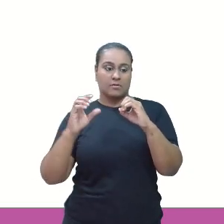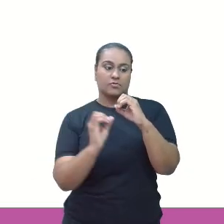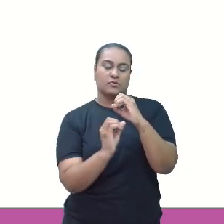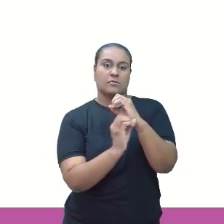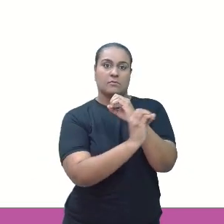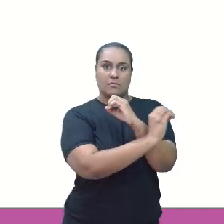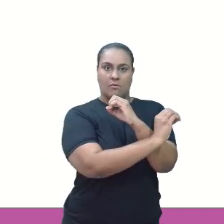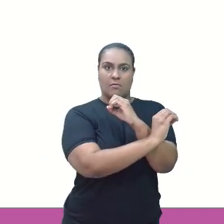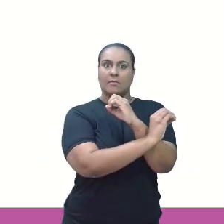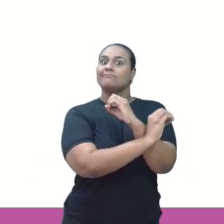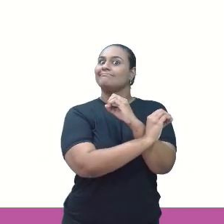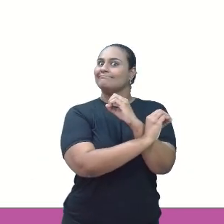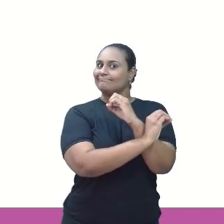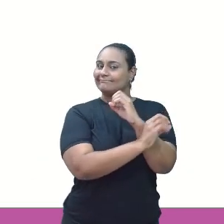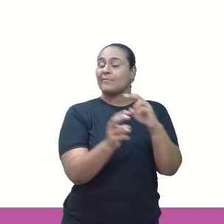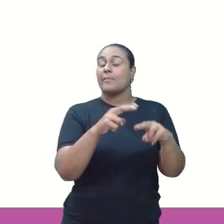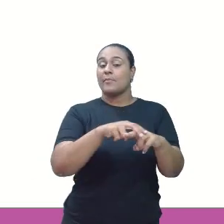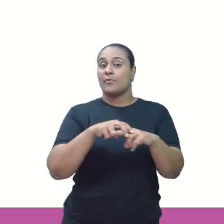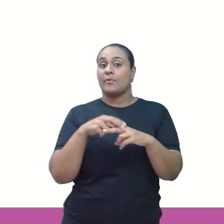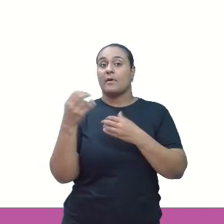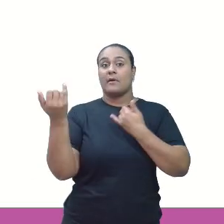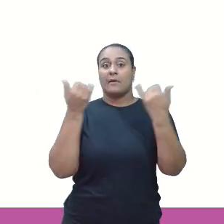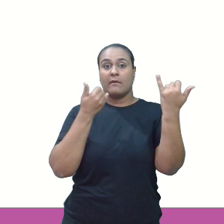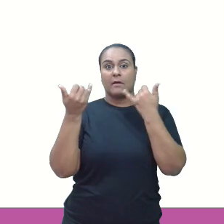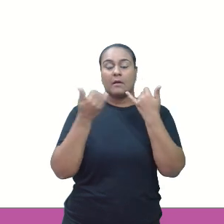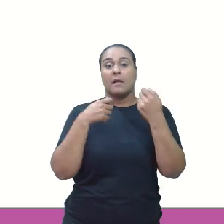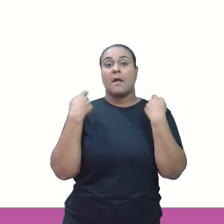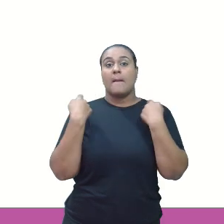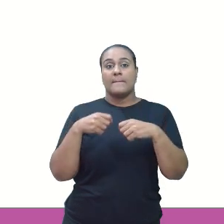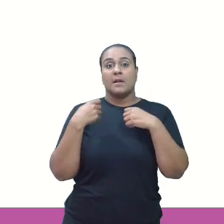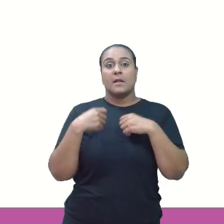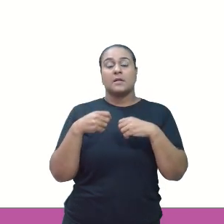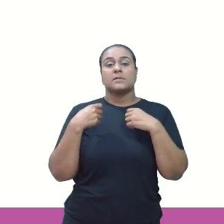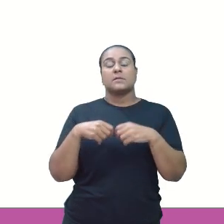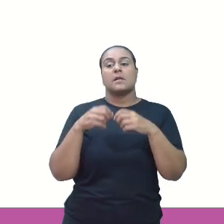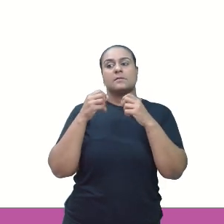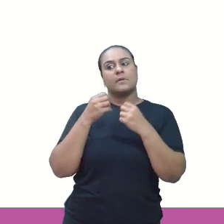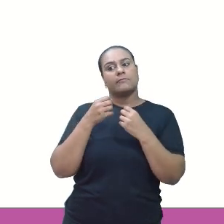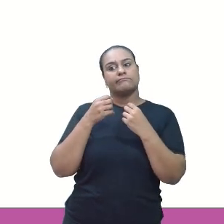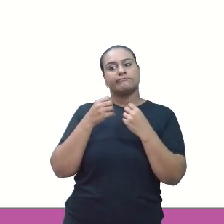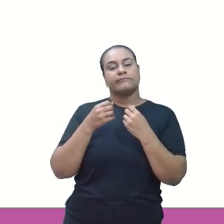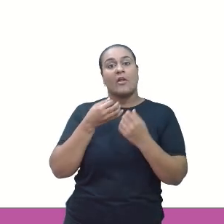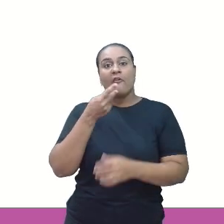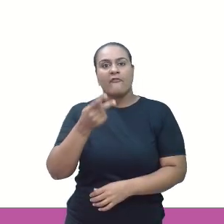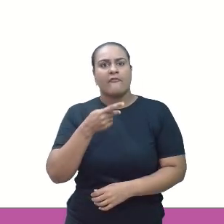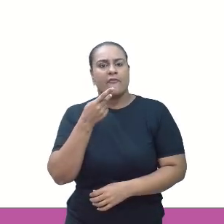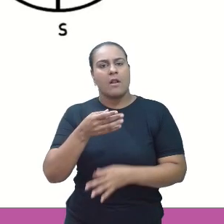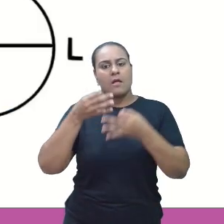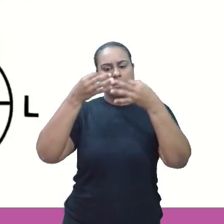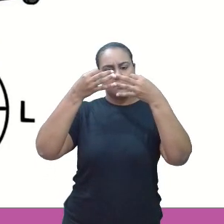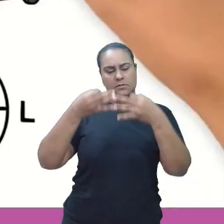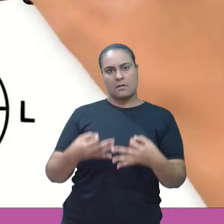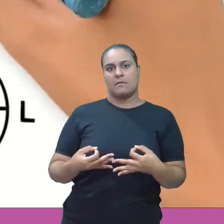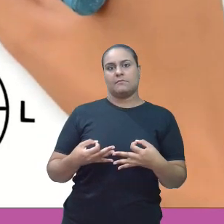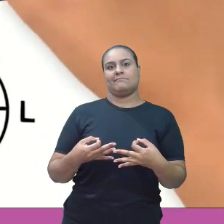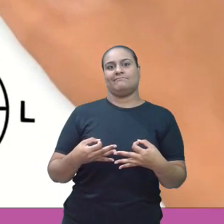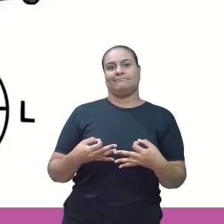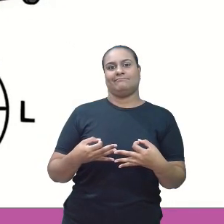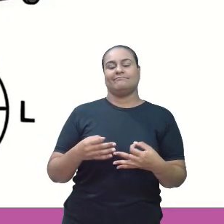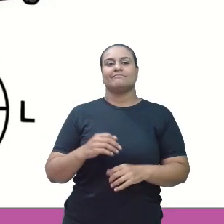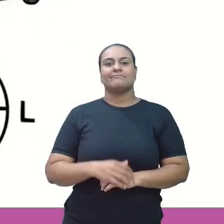leste. Por isso, essas informações devem ser passadas, se é que você de fato quer ser resgatado, não